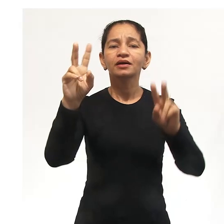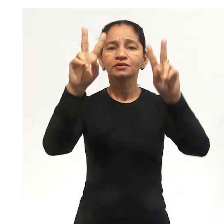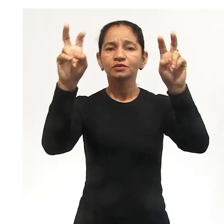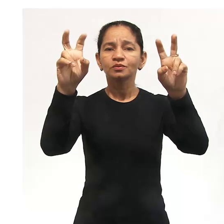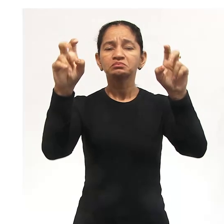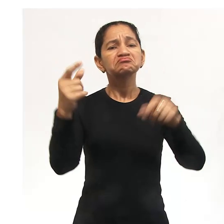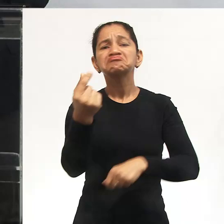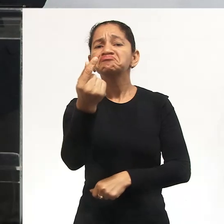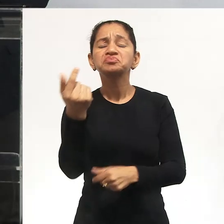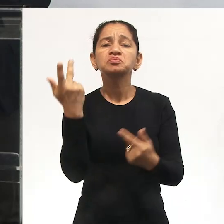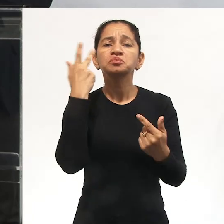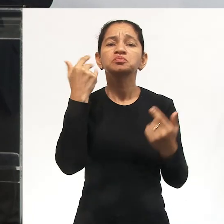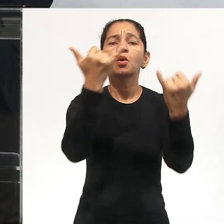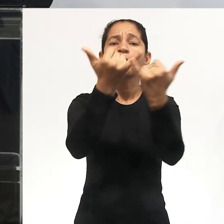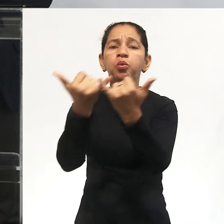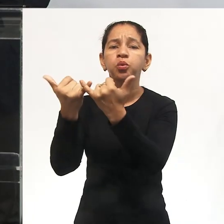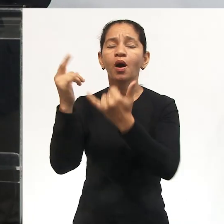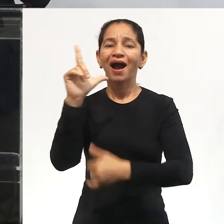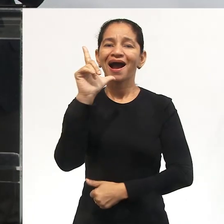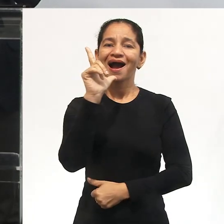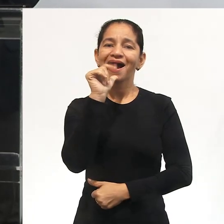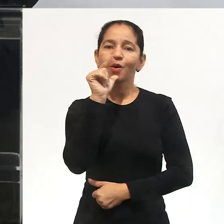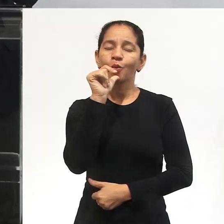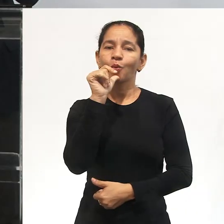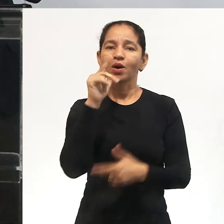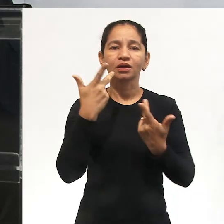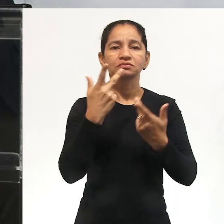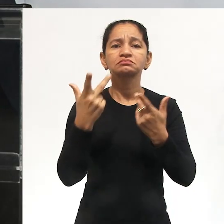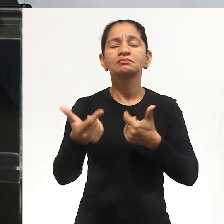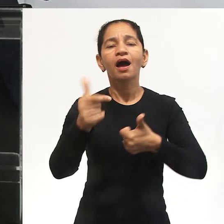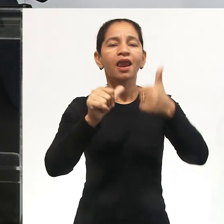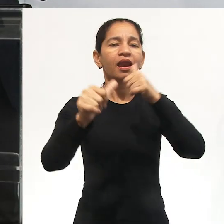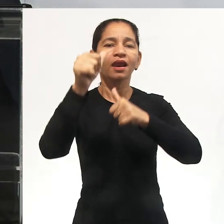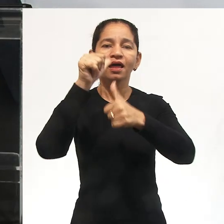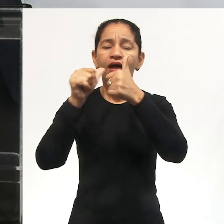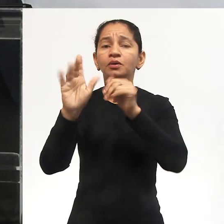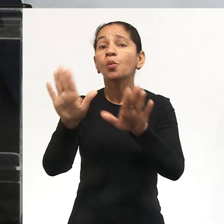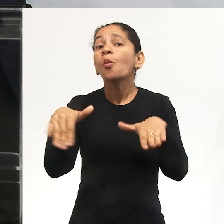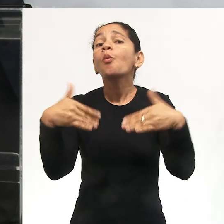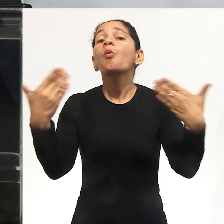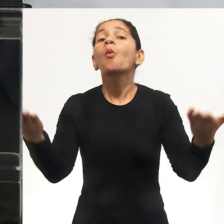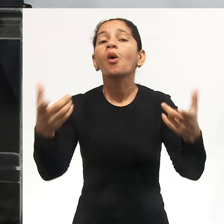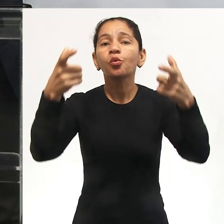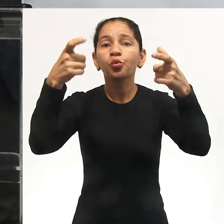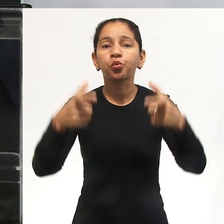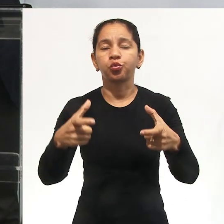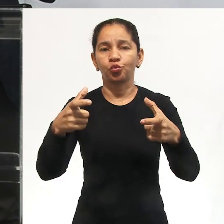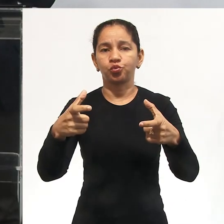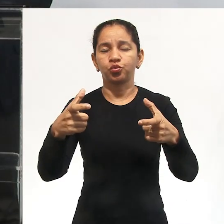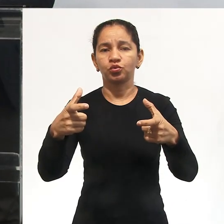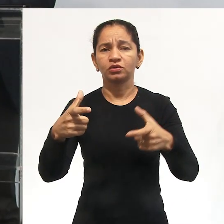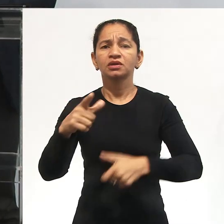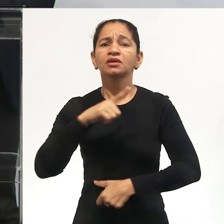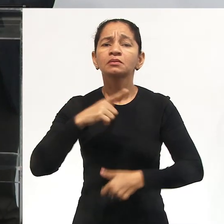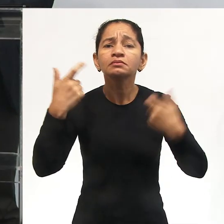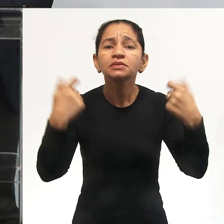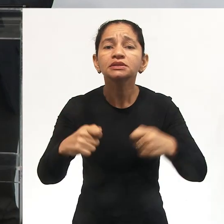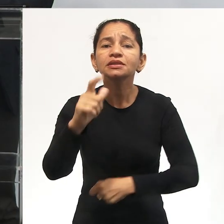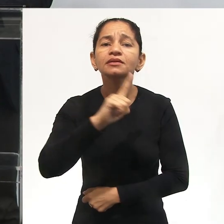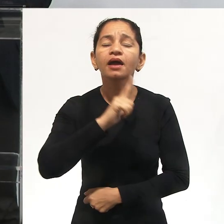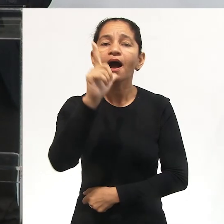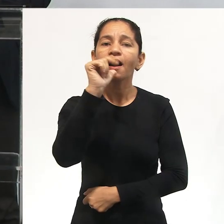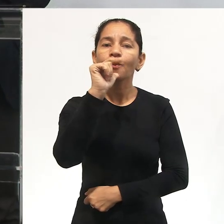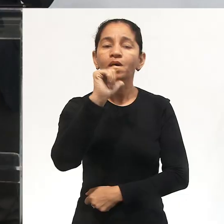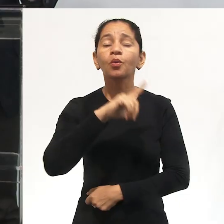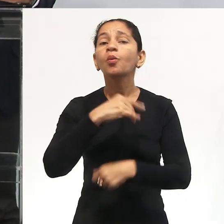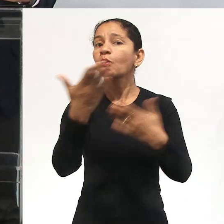comum, água mineral, por exemplo. Quando a gente fala de água mineral, qual é o órgão da administração pública que precisa de uma água mineral?